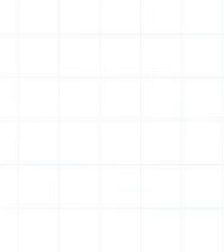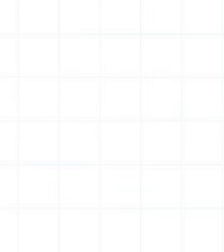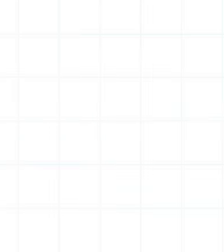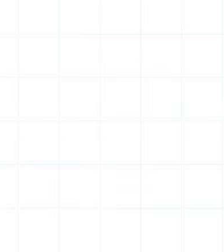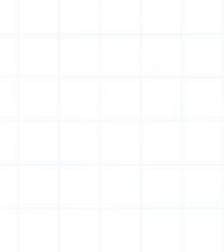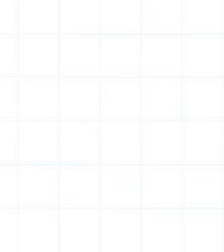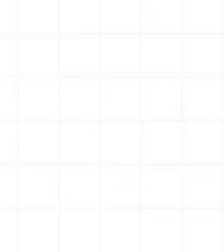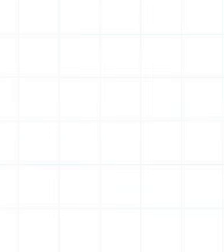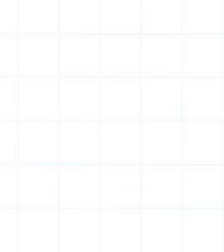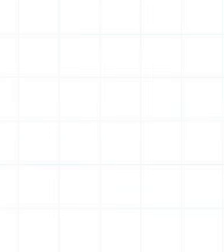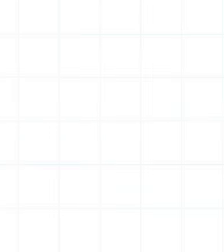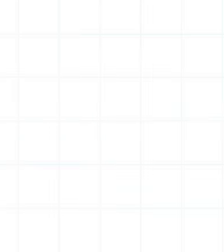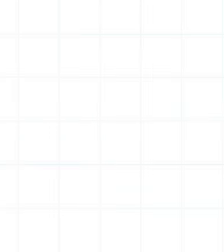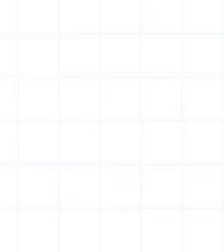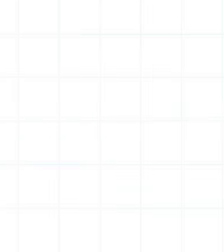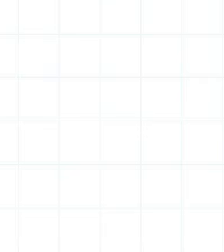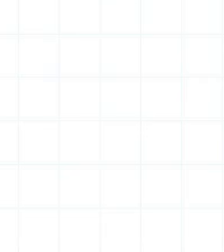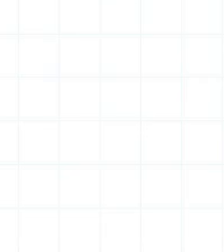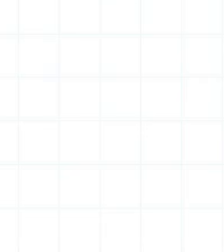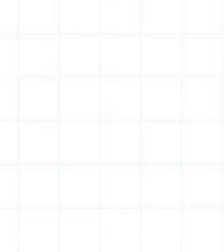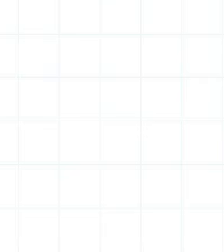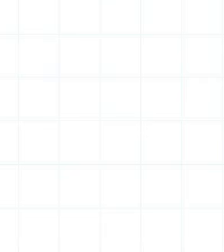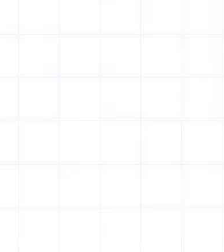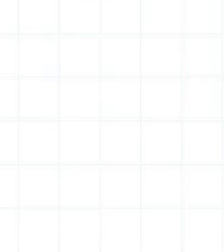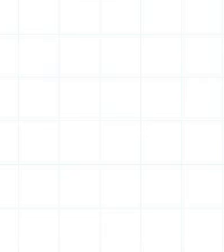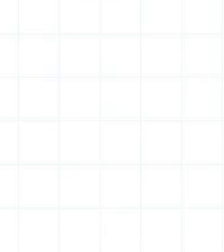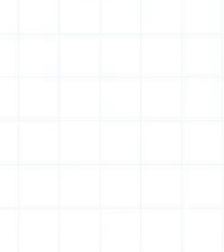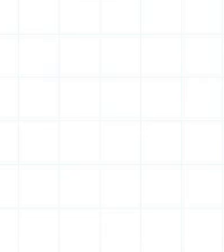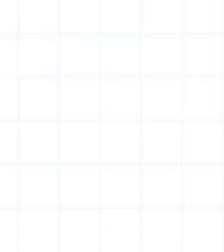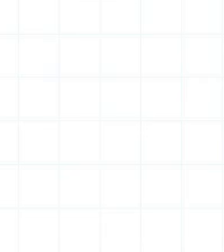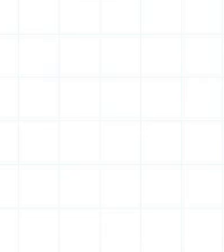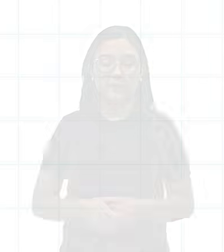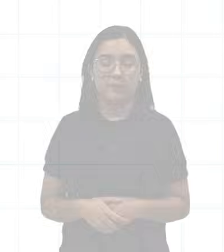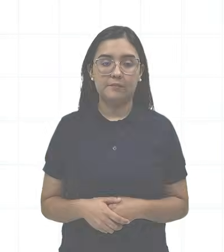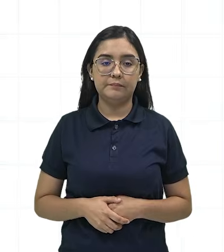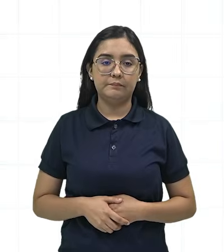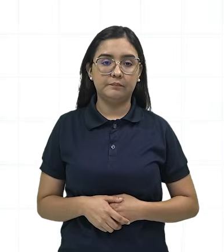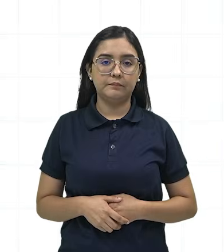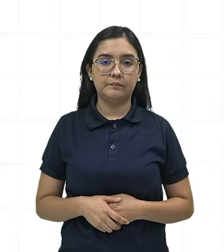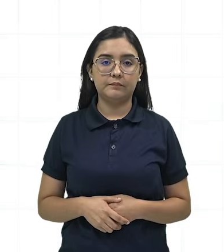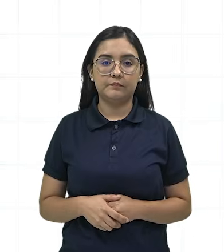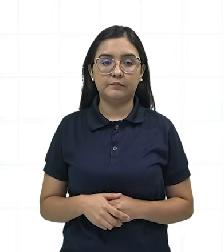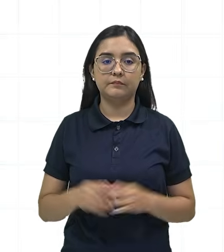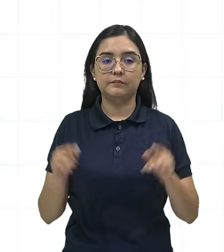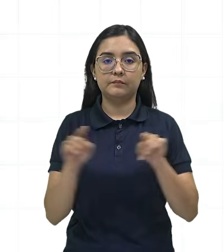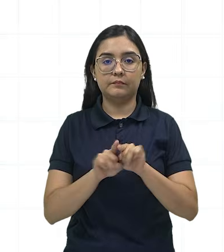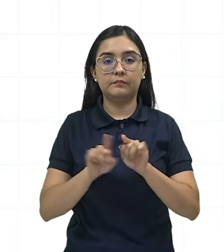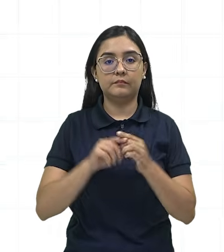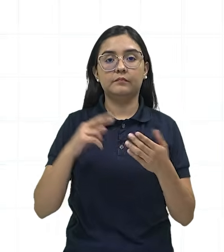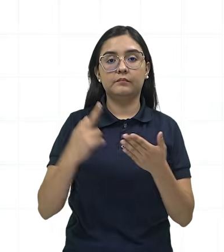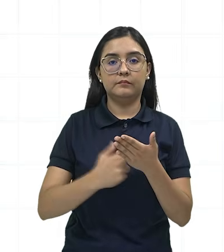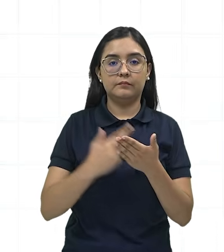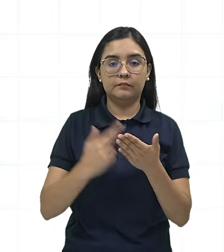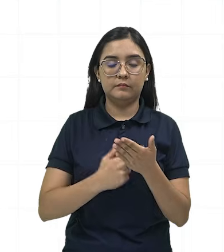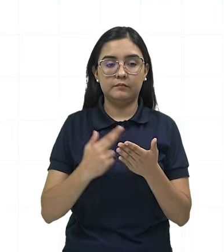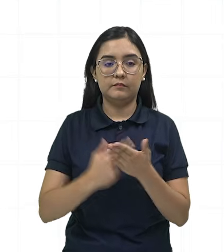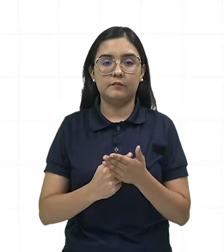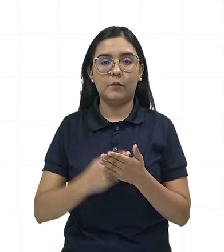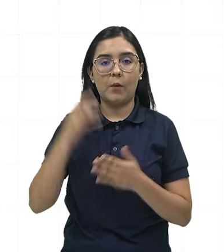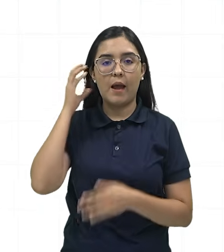também, né, pode ter uma informação jornalística. O